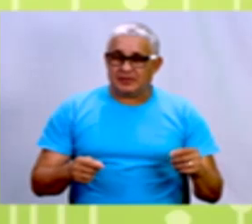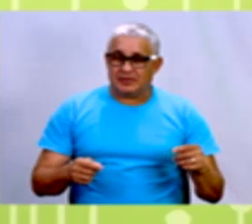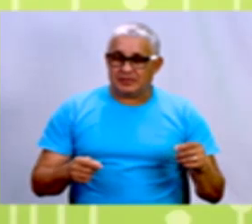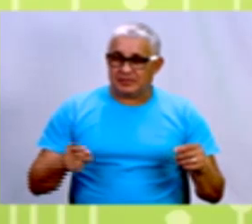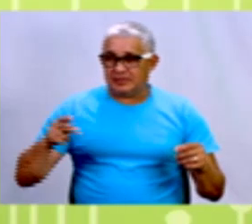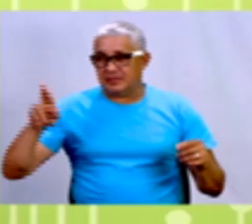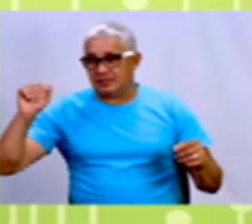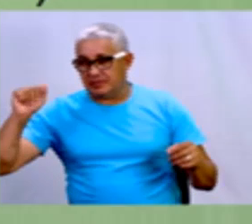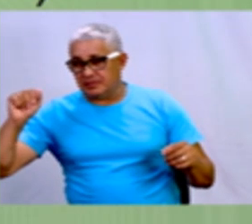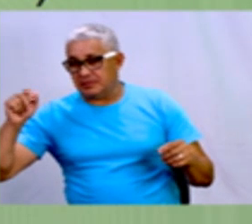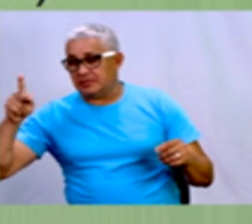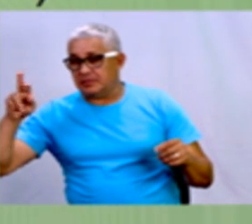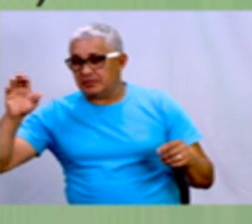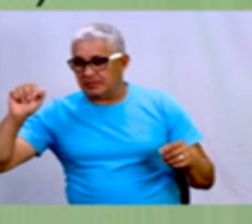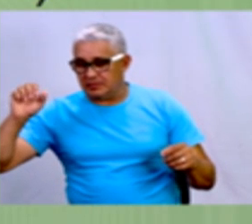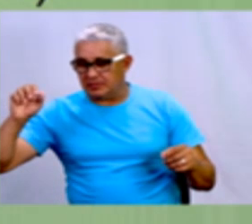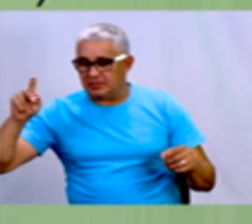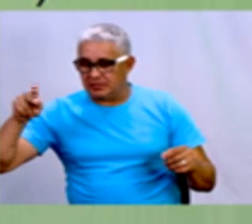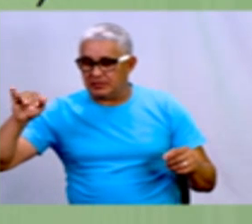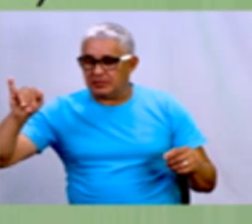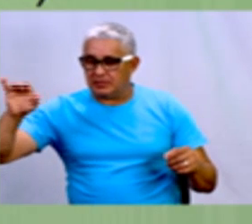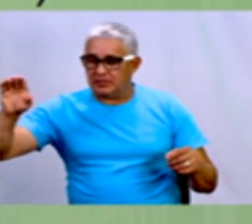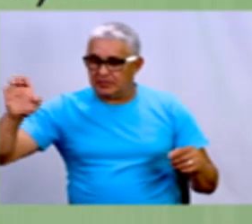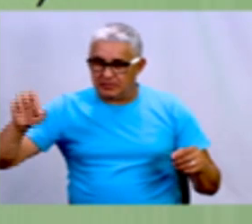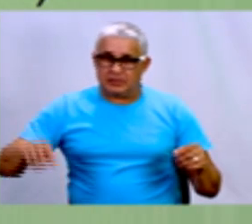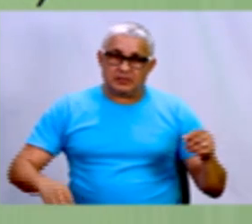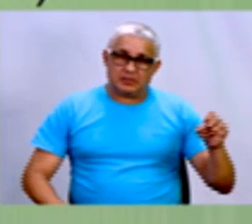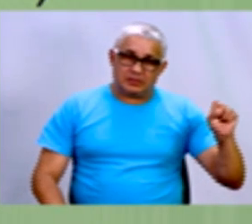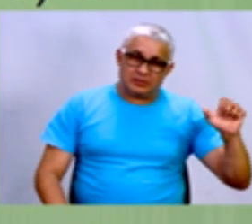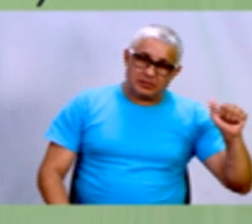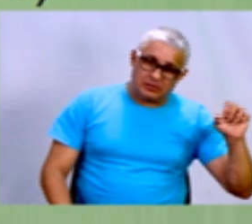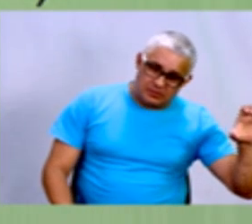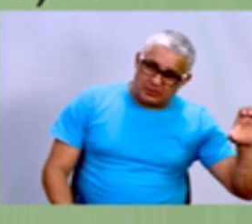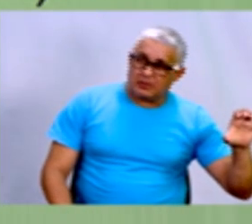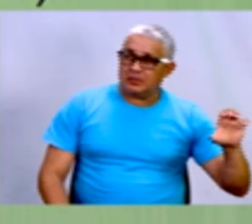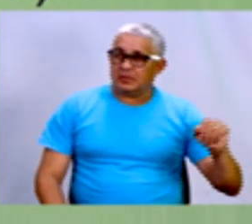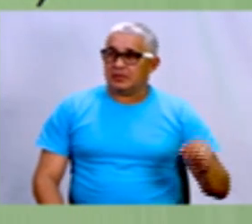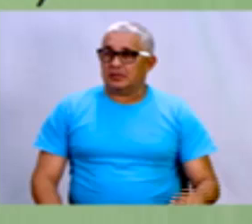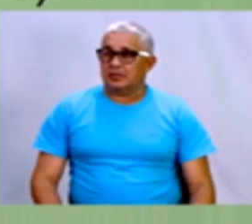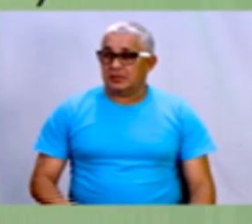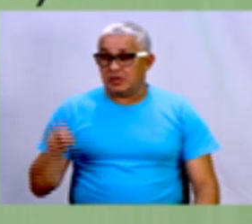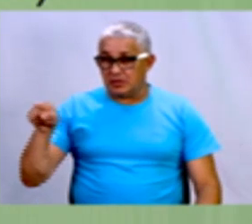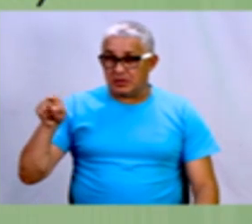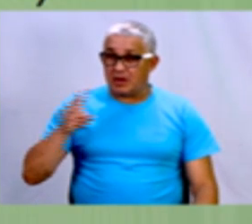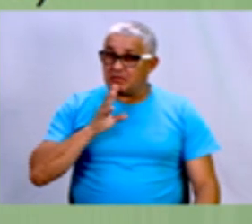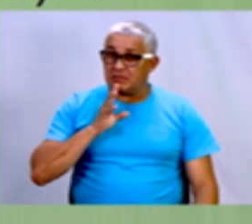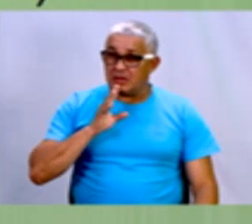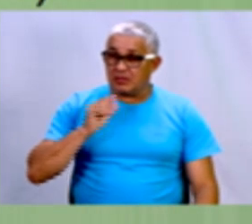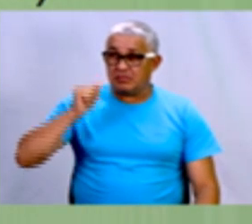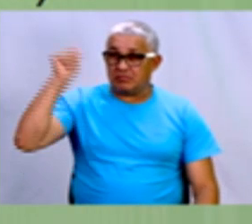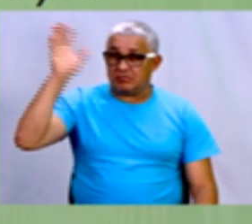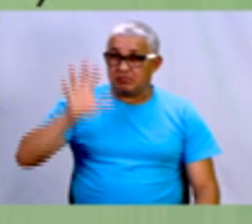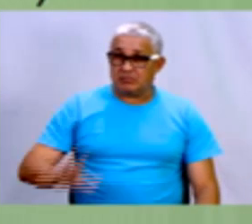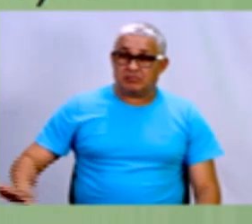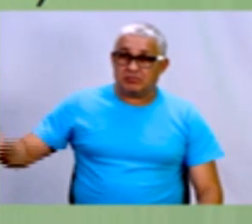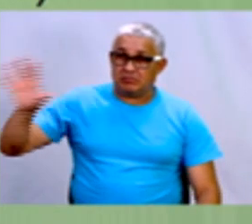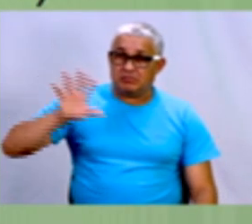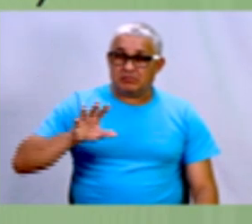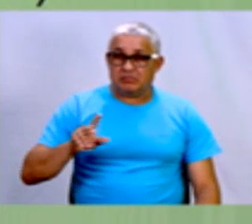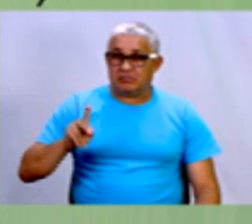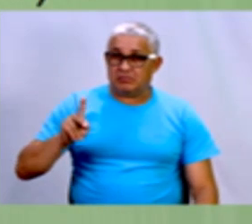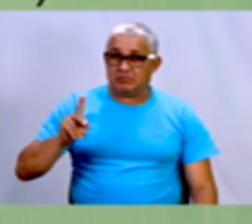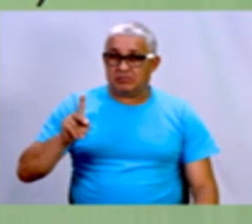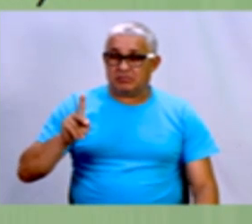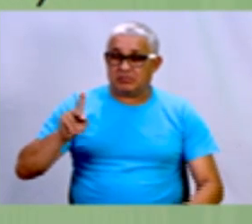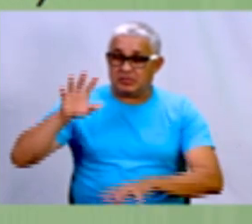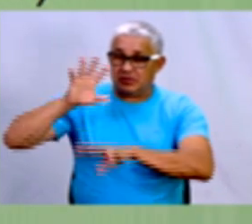tá? Então, esse sistema, né, o Price que a gente está falando, é mais conhecido no Brasil como a tabela Price, tá?